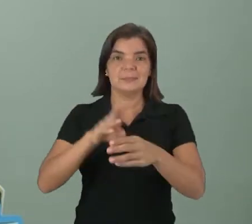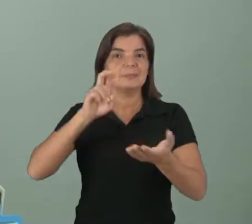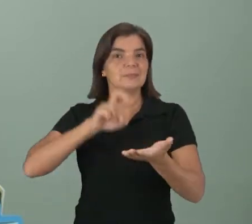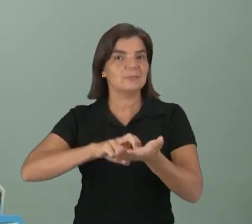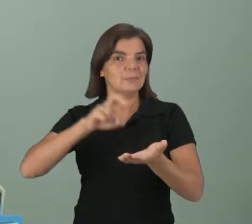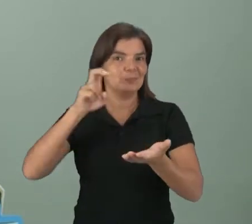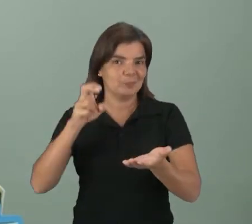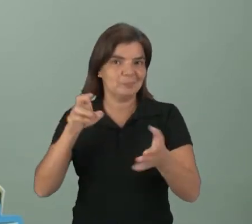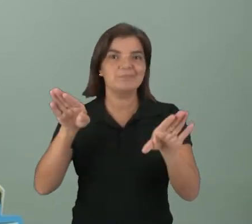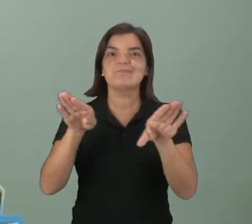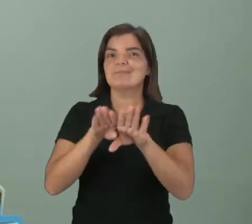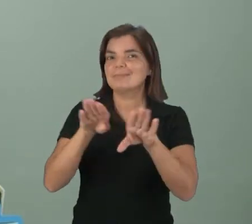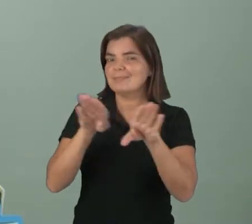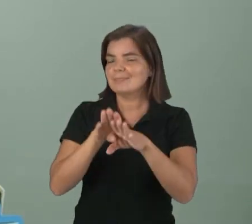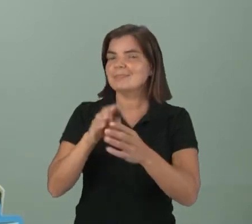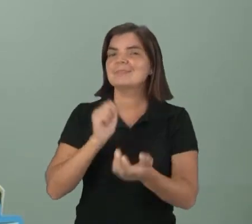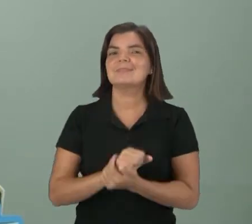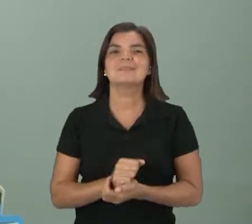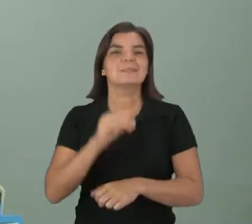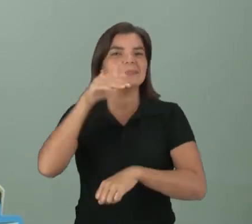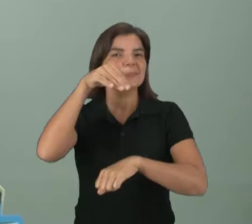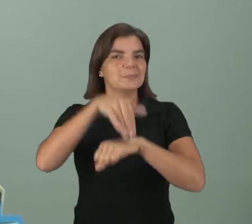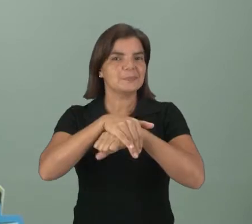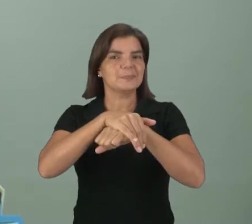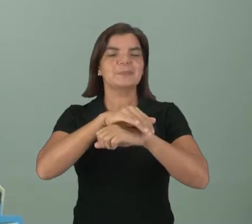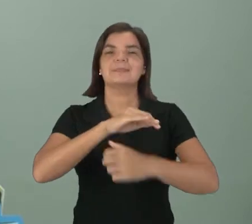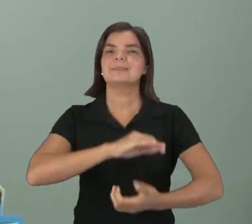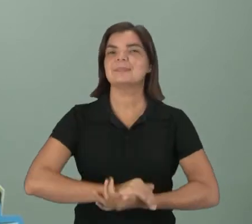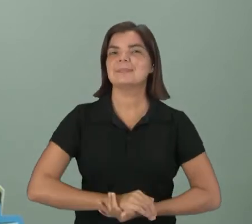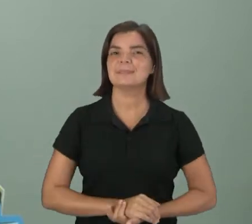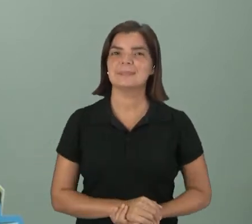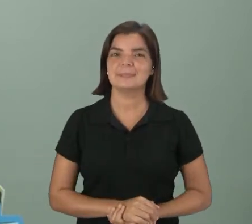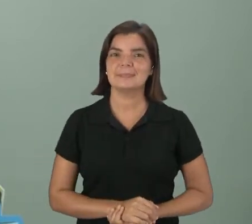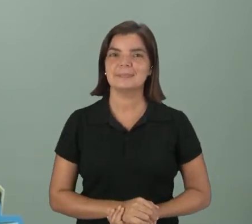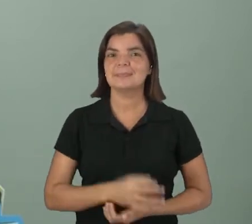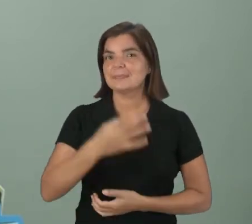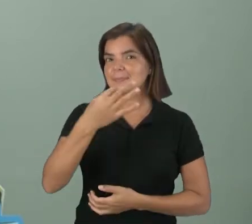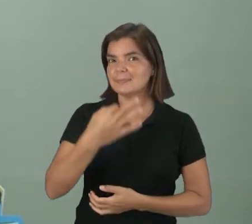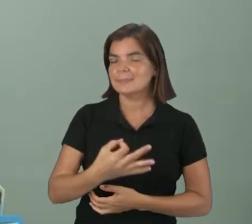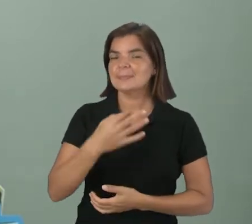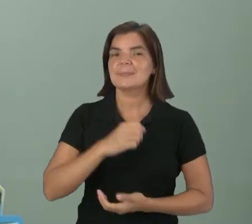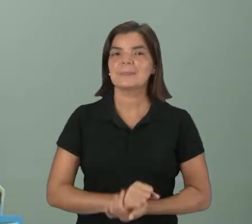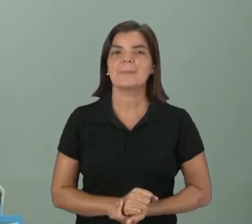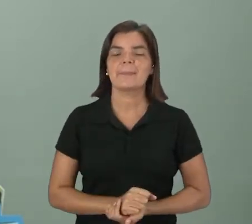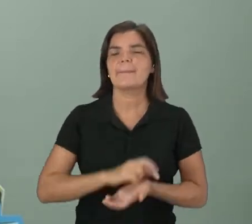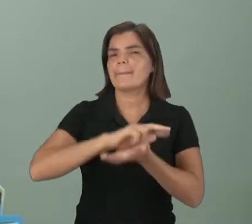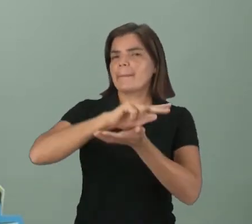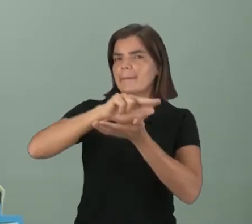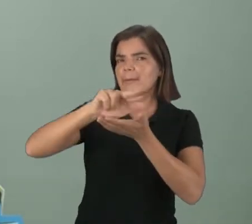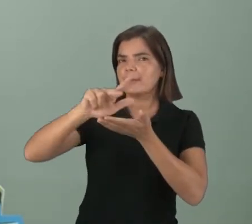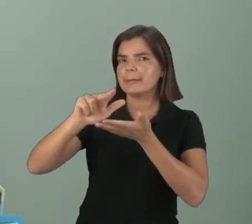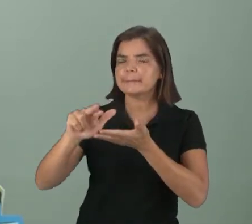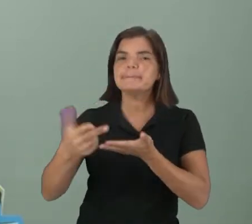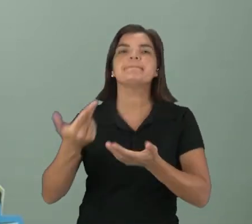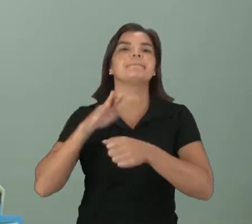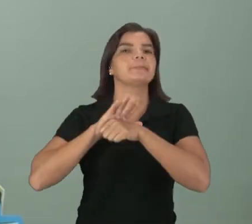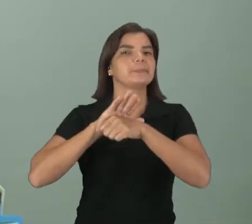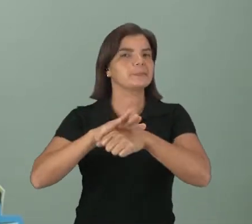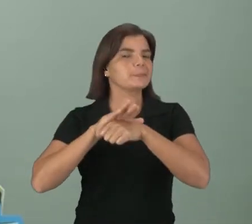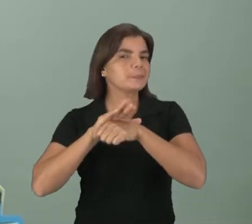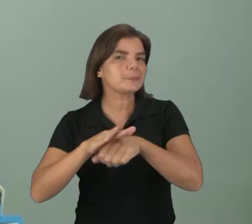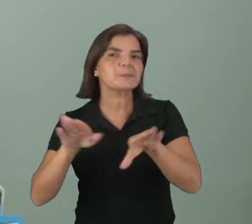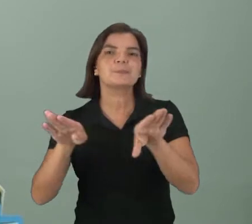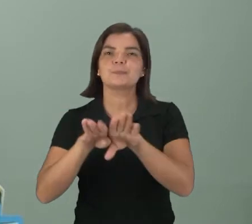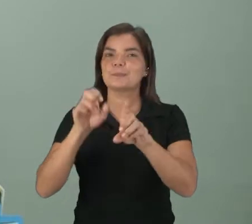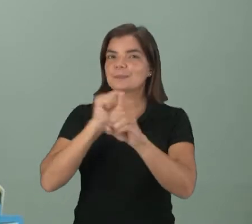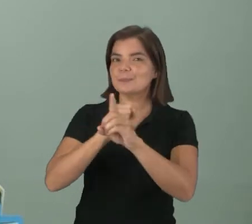período do dia assim também como no período da noite certo são várias atividades